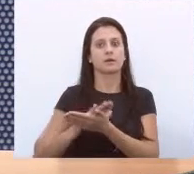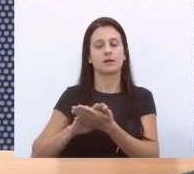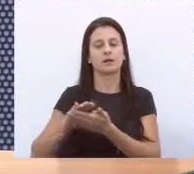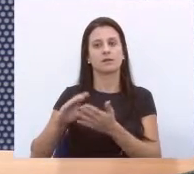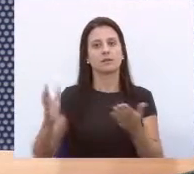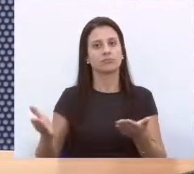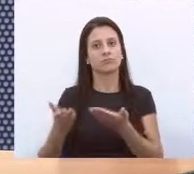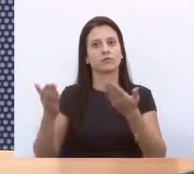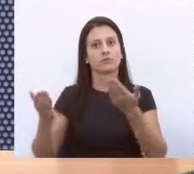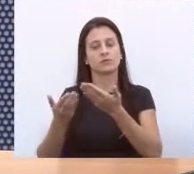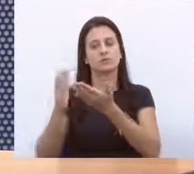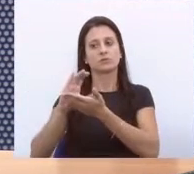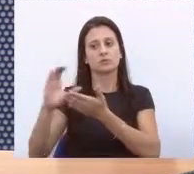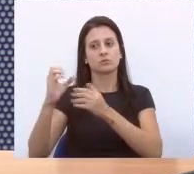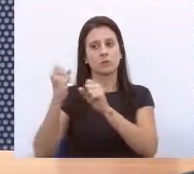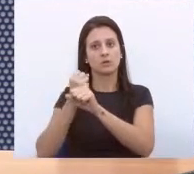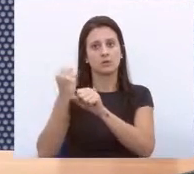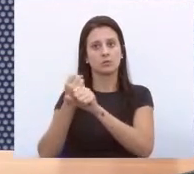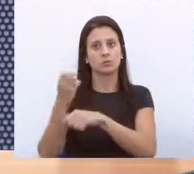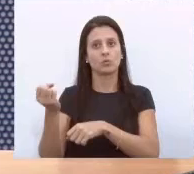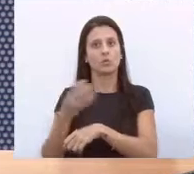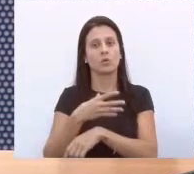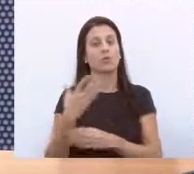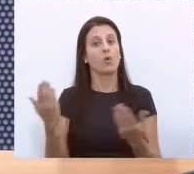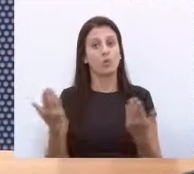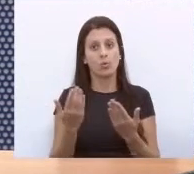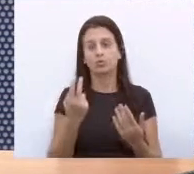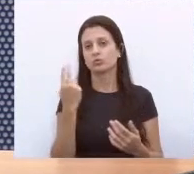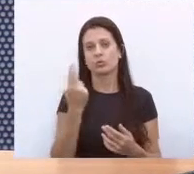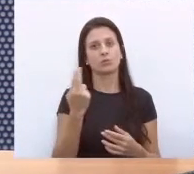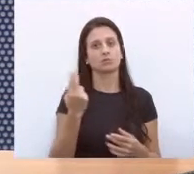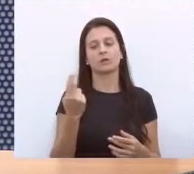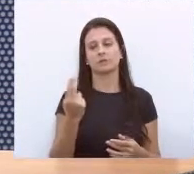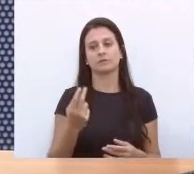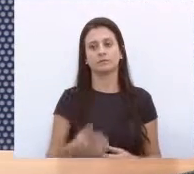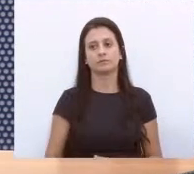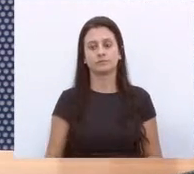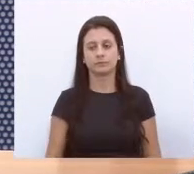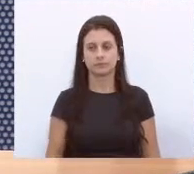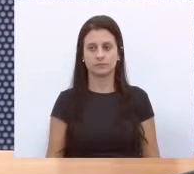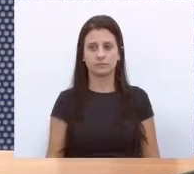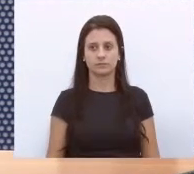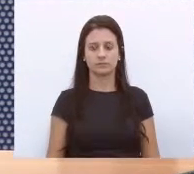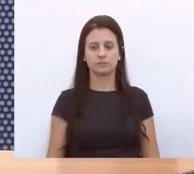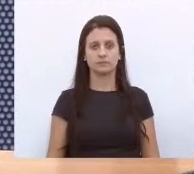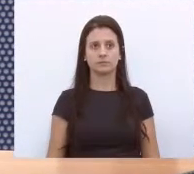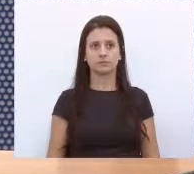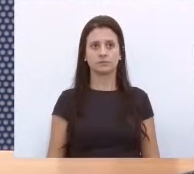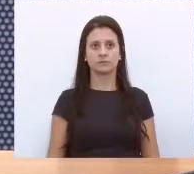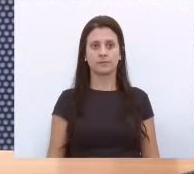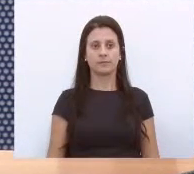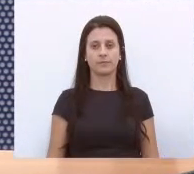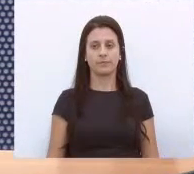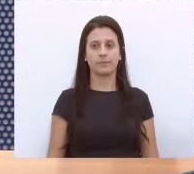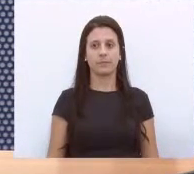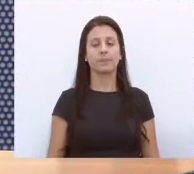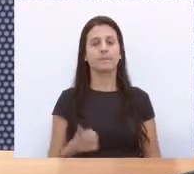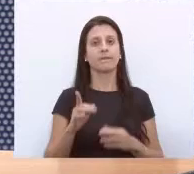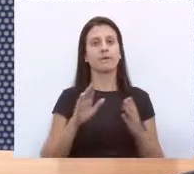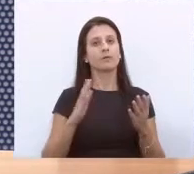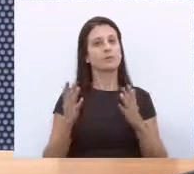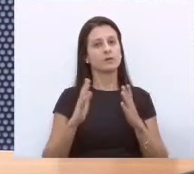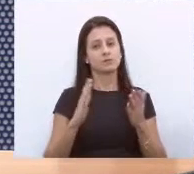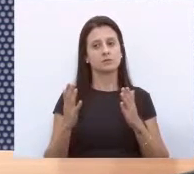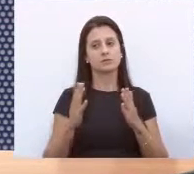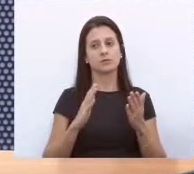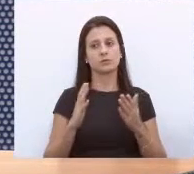não temos essa possibilidade hoje tá então é isso é mais ou menos a grosso modo